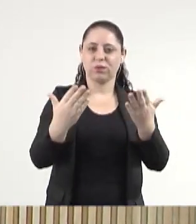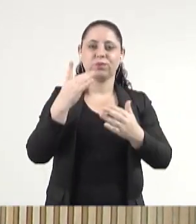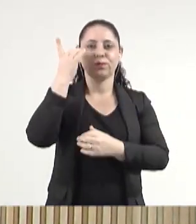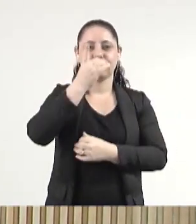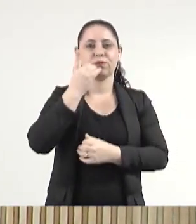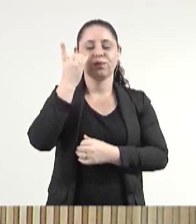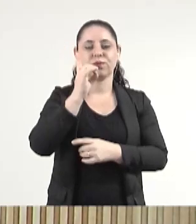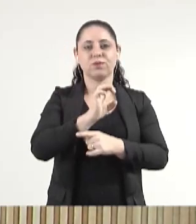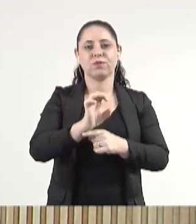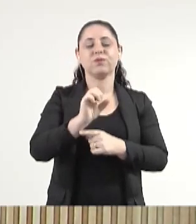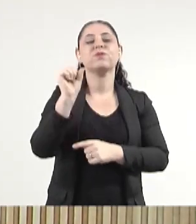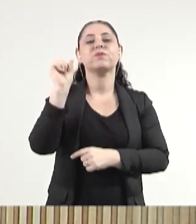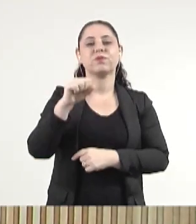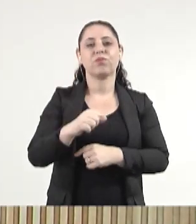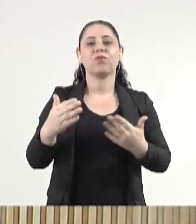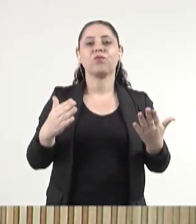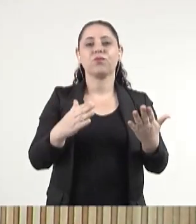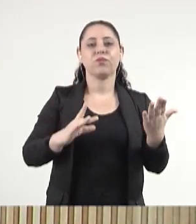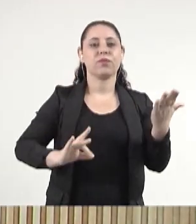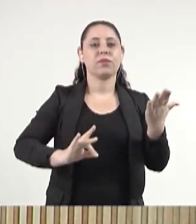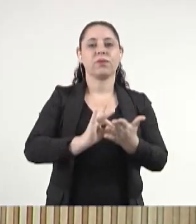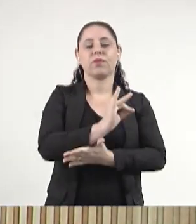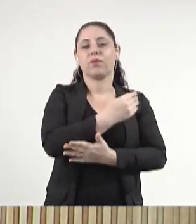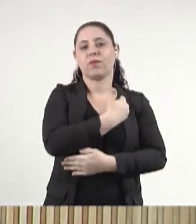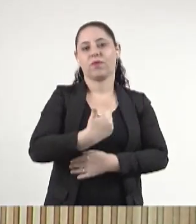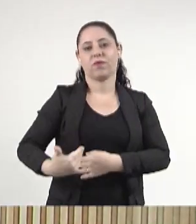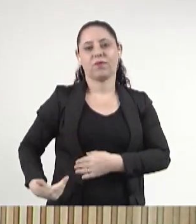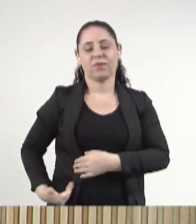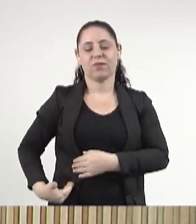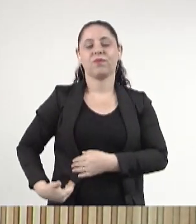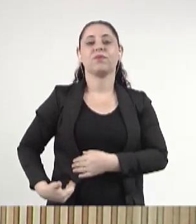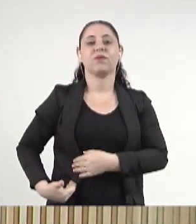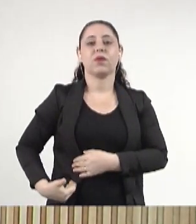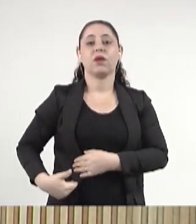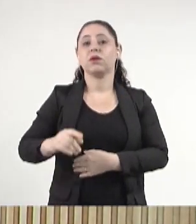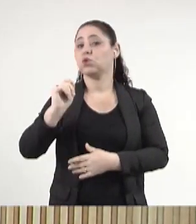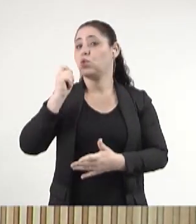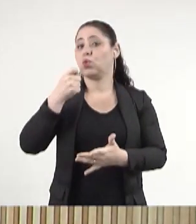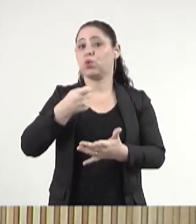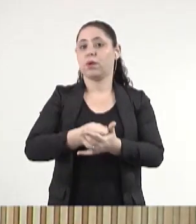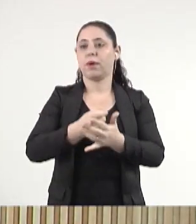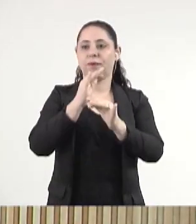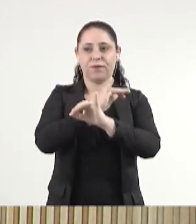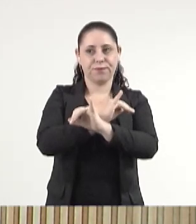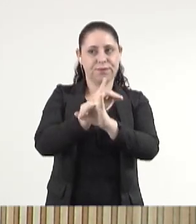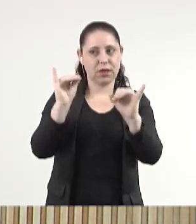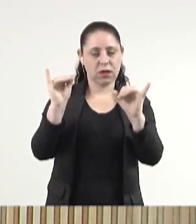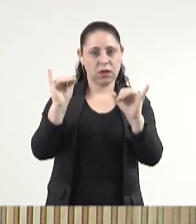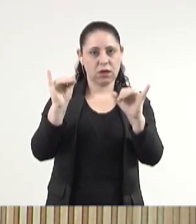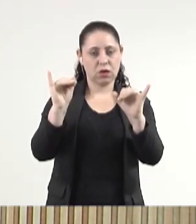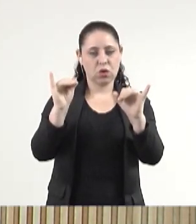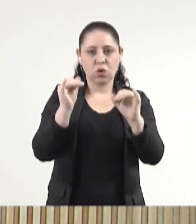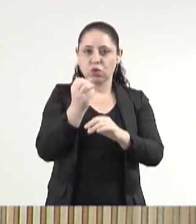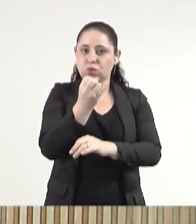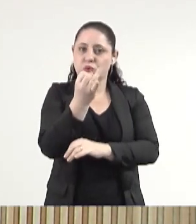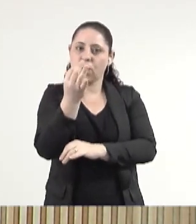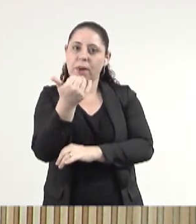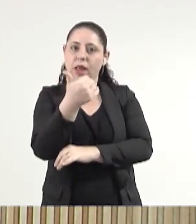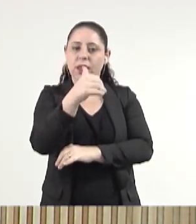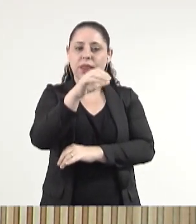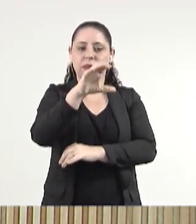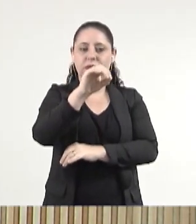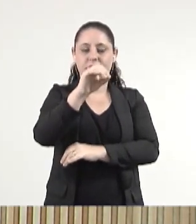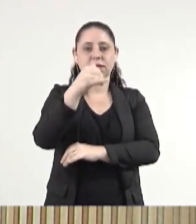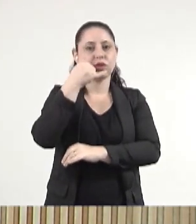deputados estaduais, agora sim indo para a sanção do Poder Executivo, e que obriga a divulgação do número do Disque